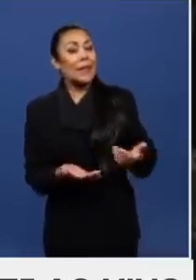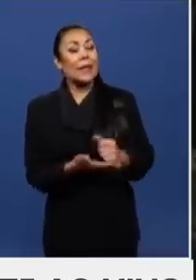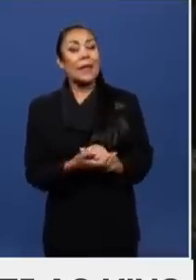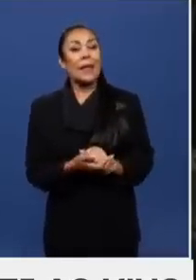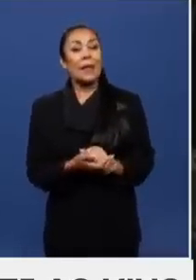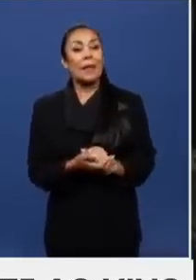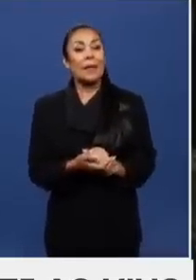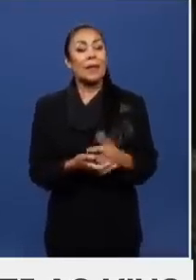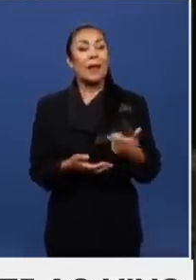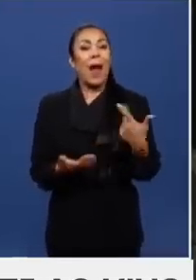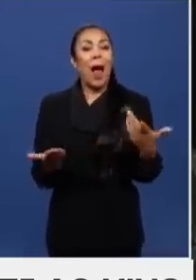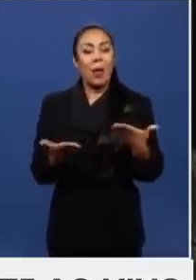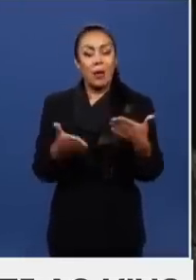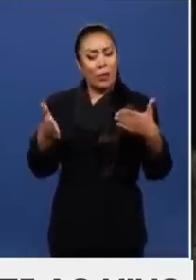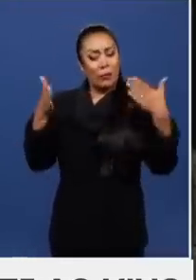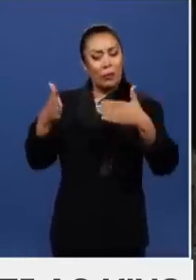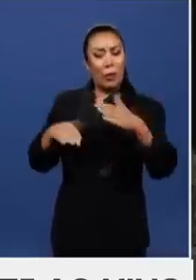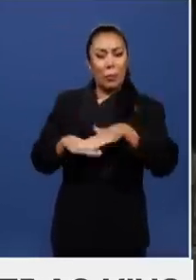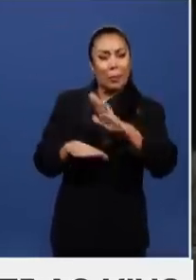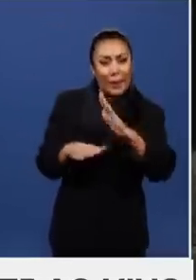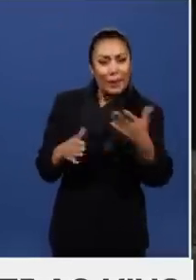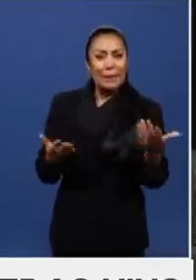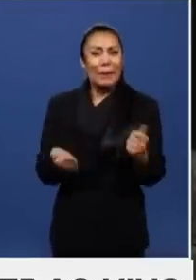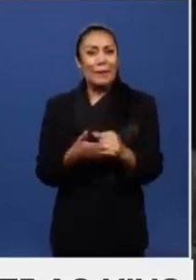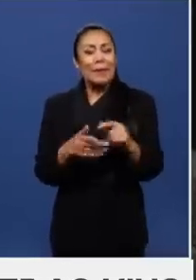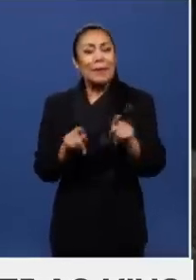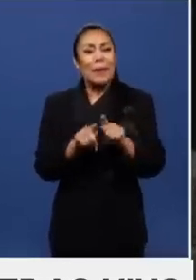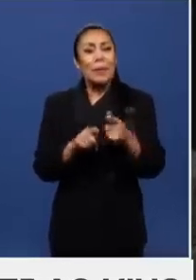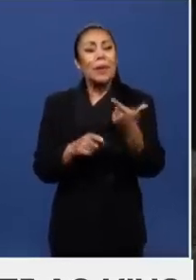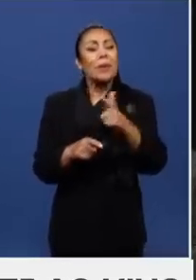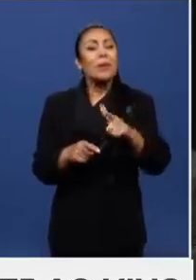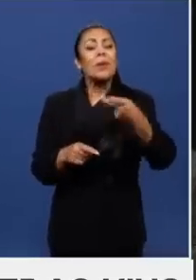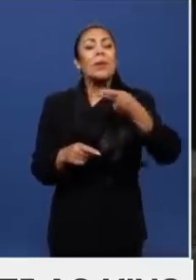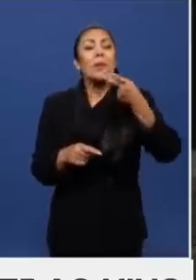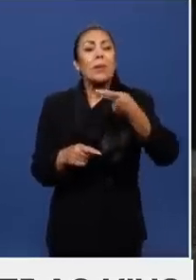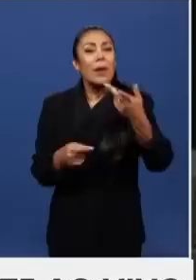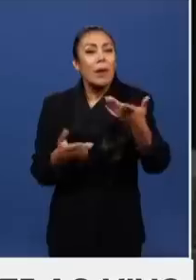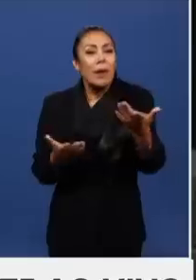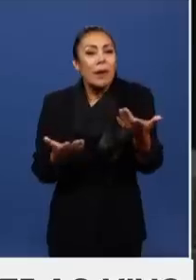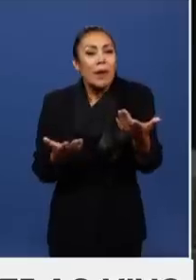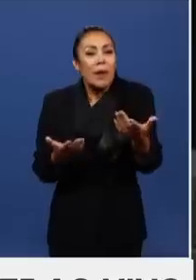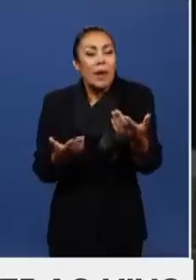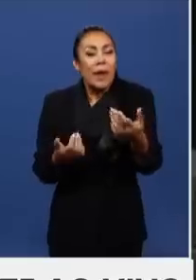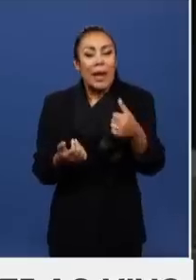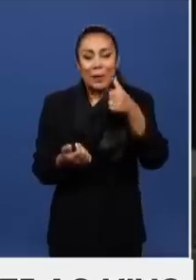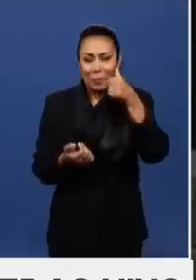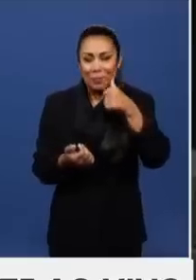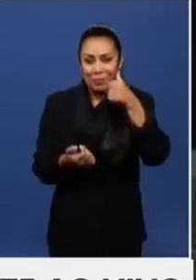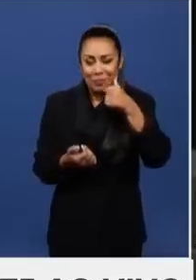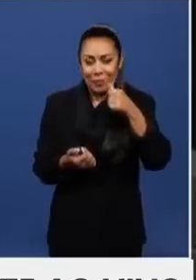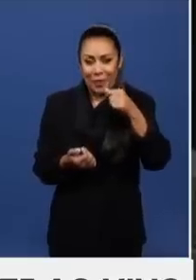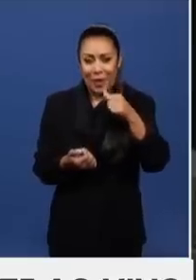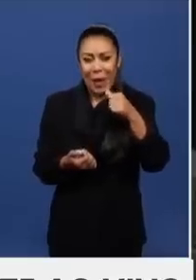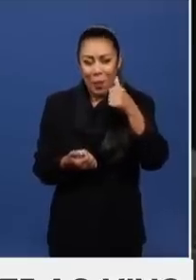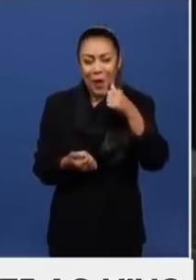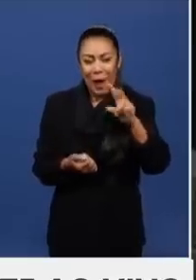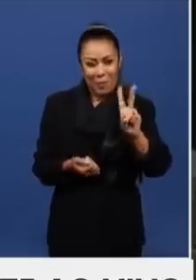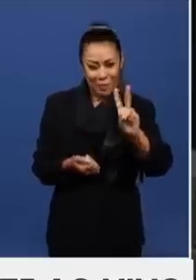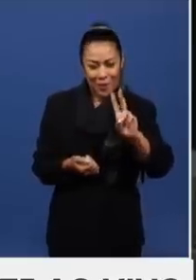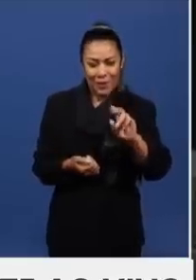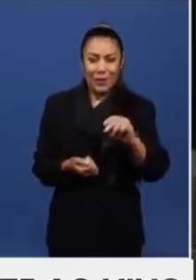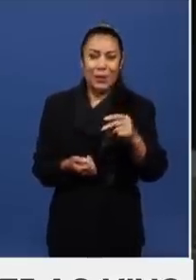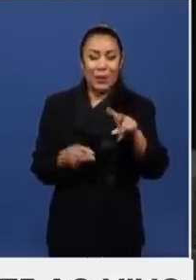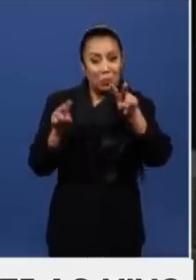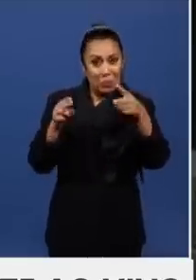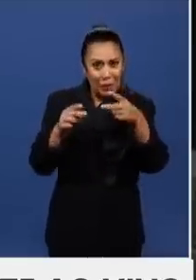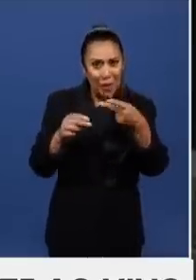Recuperou o foco ali, estava mais concentrado, né? Sim. E conseguiu colocar a questão das meninas venezuelanas. Trouxe esse assunto. Trouxe esse